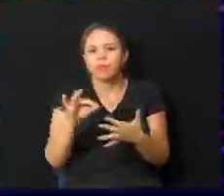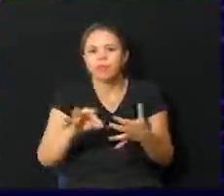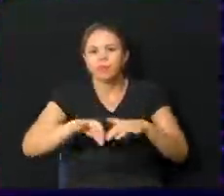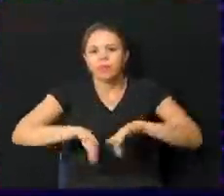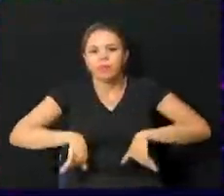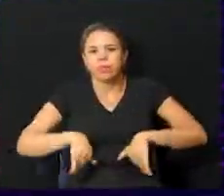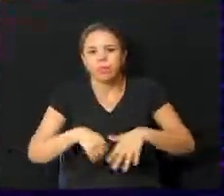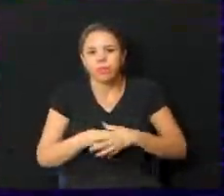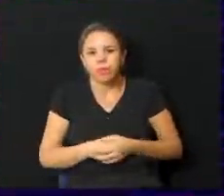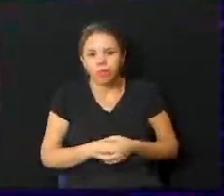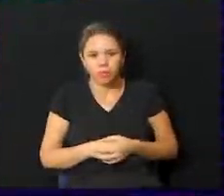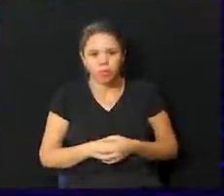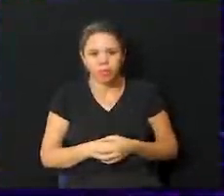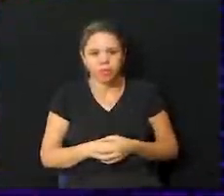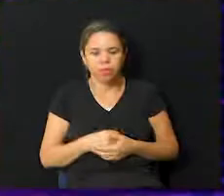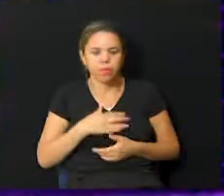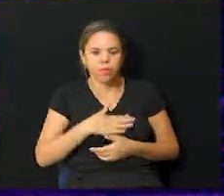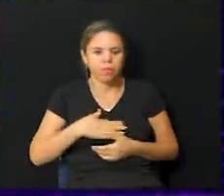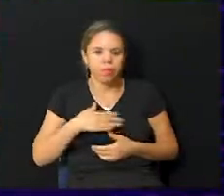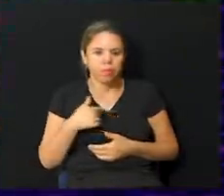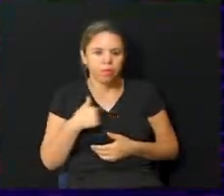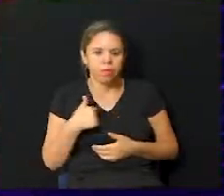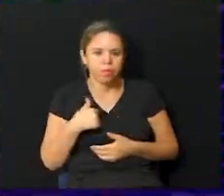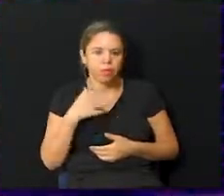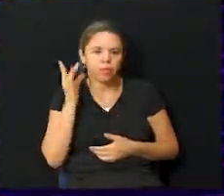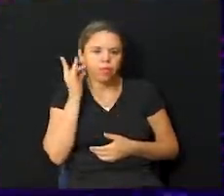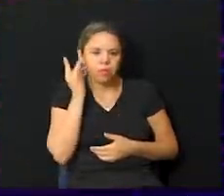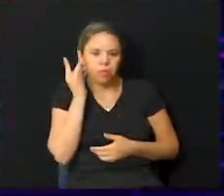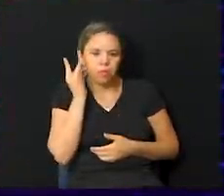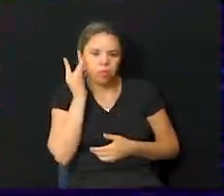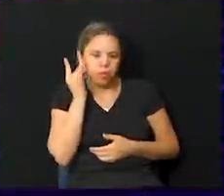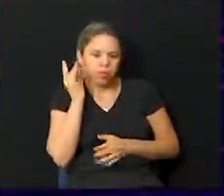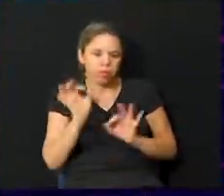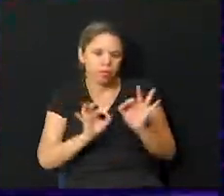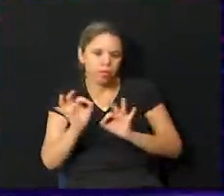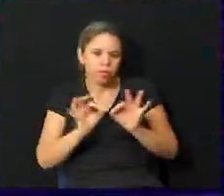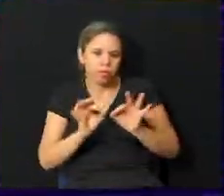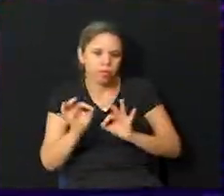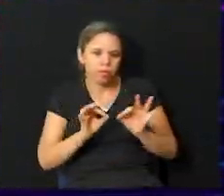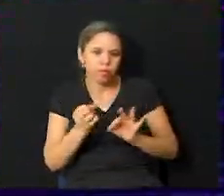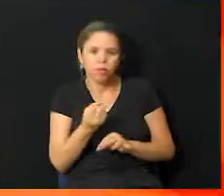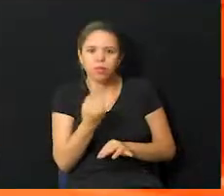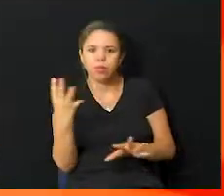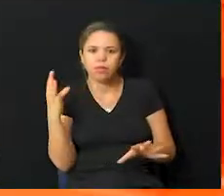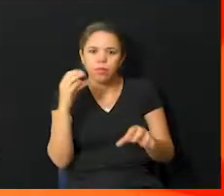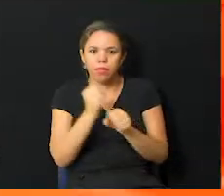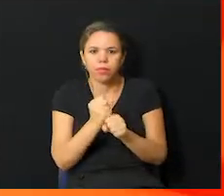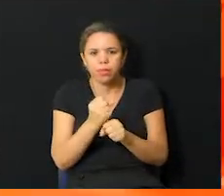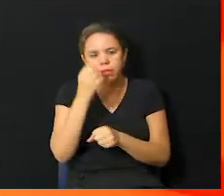separadamente também na Toca Livros, mas eu pessoalmente prefiro o formato combo.